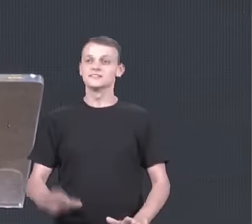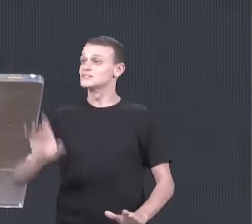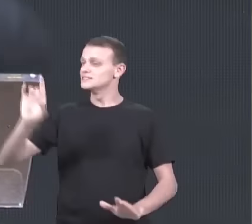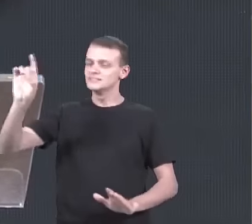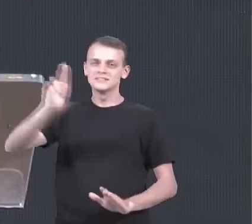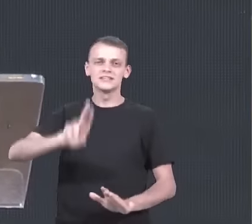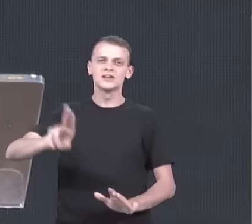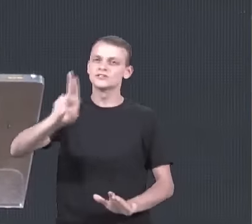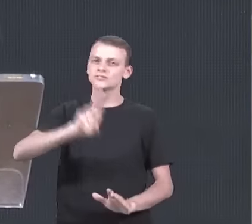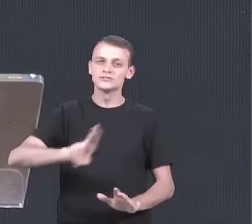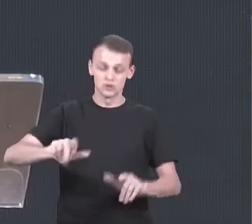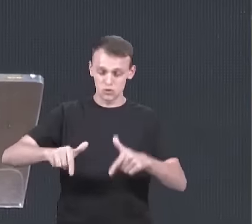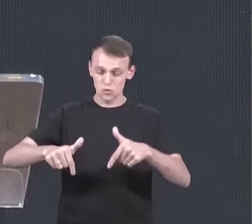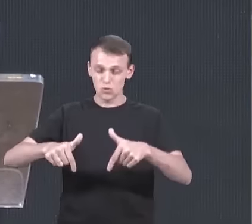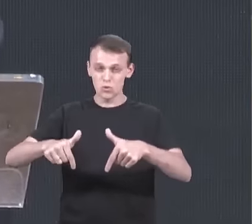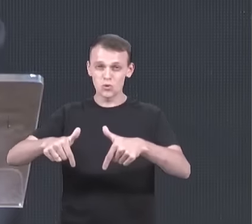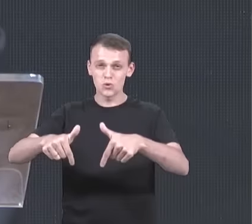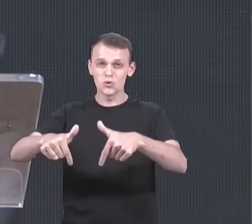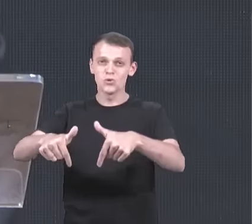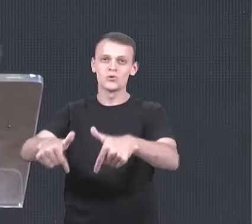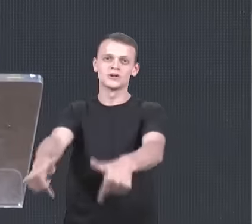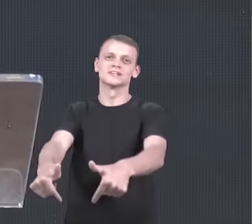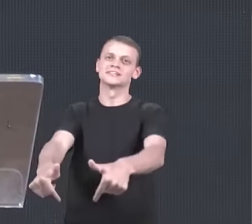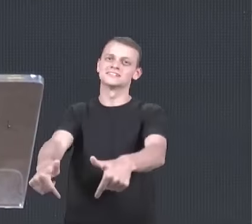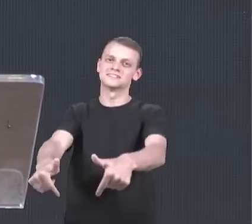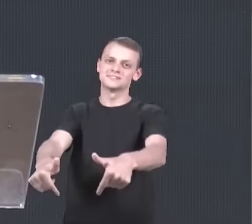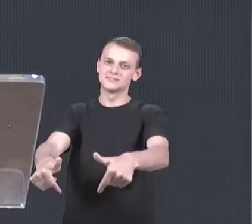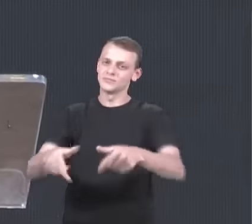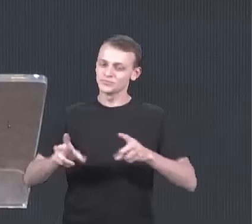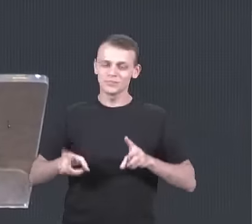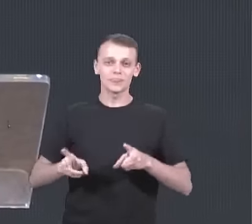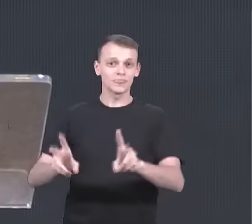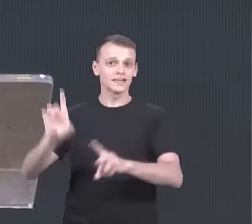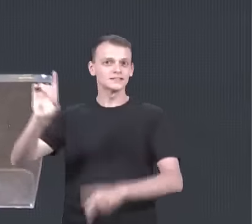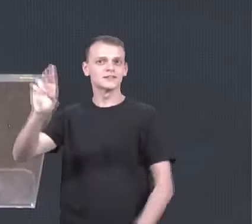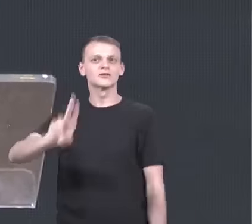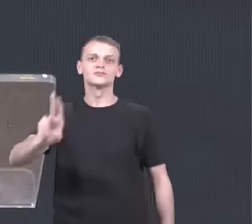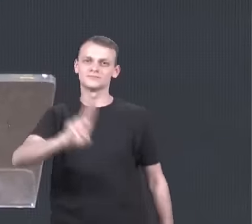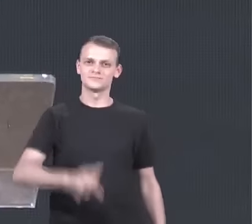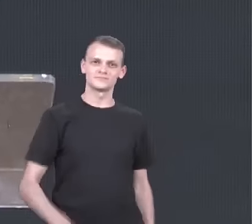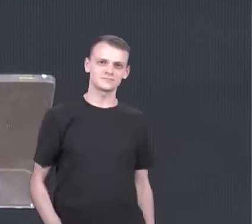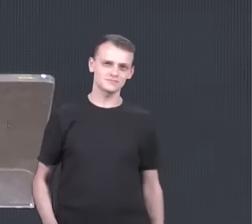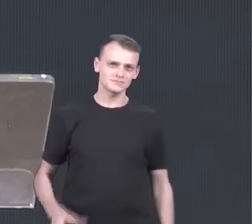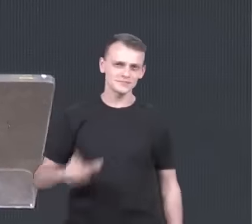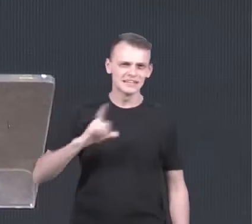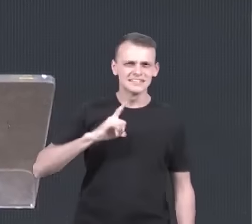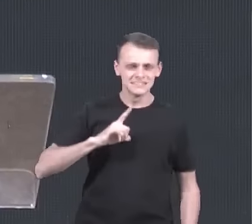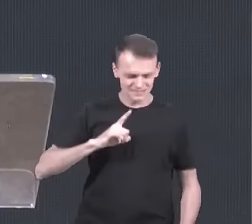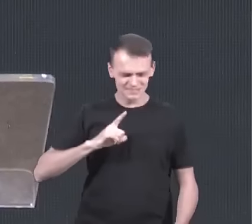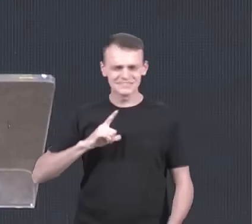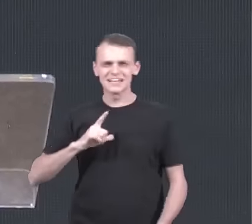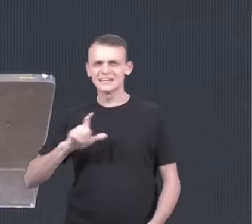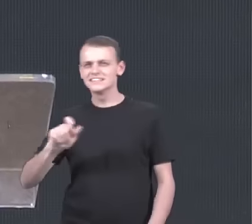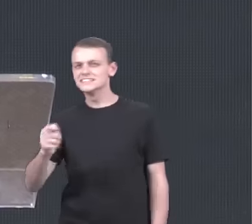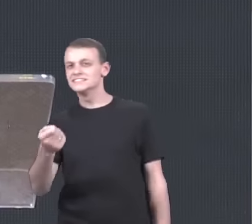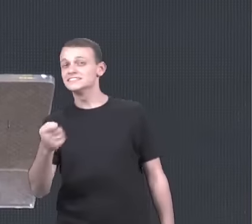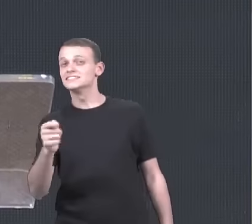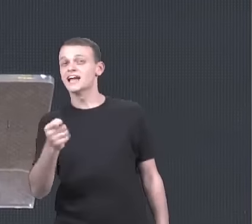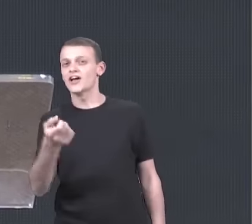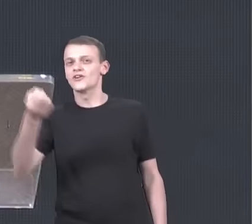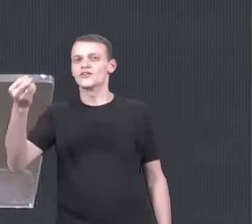lutas, mais próximo estava de onde ele deveria estar. Existem algumas chaves para a sua nova